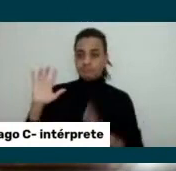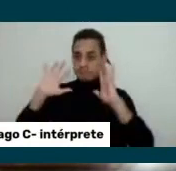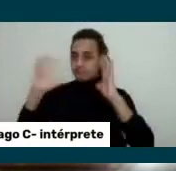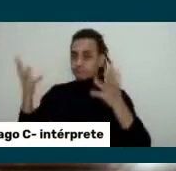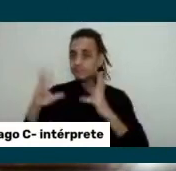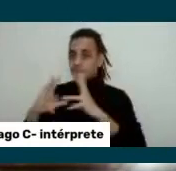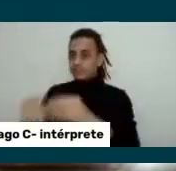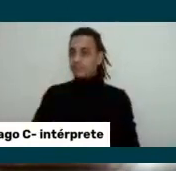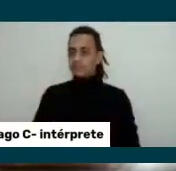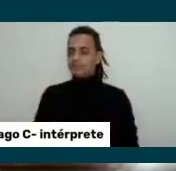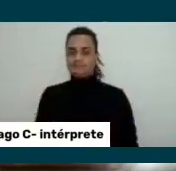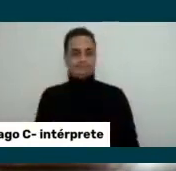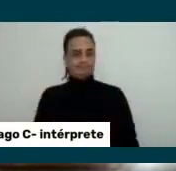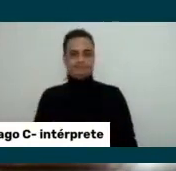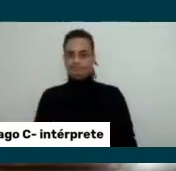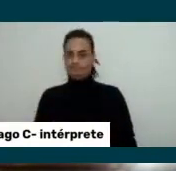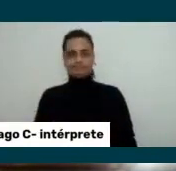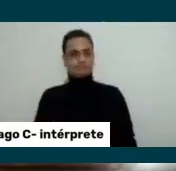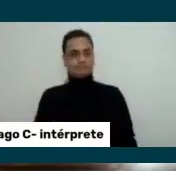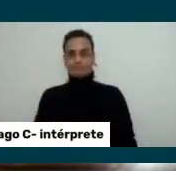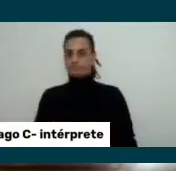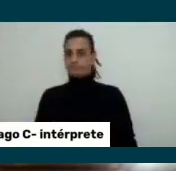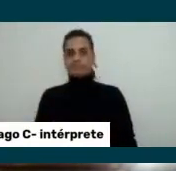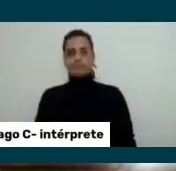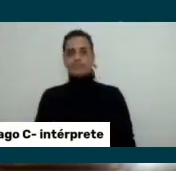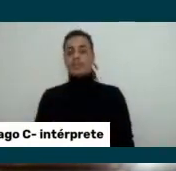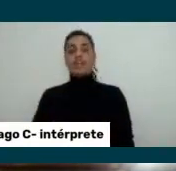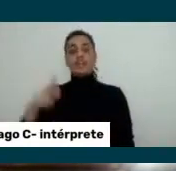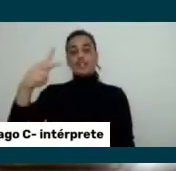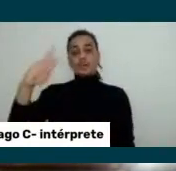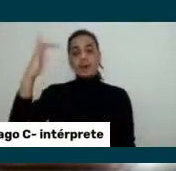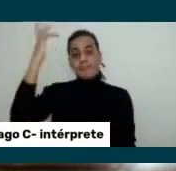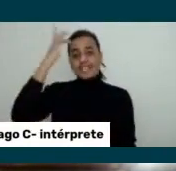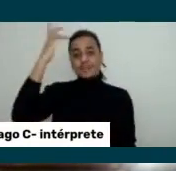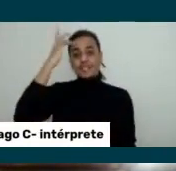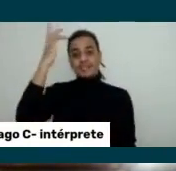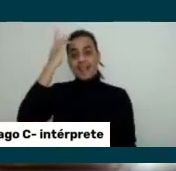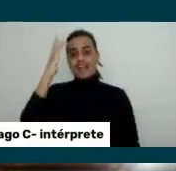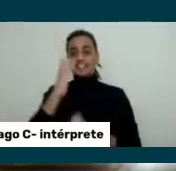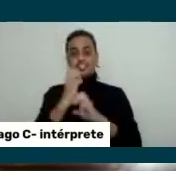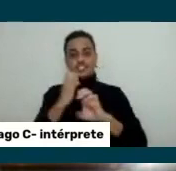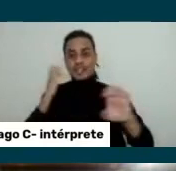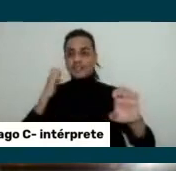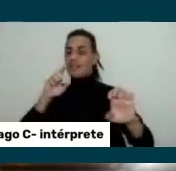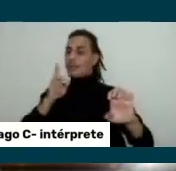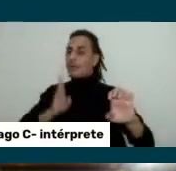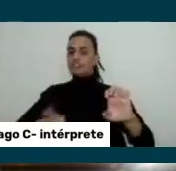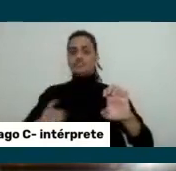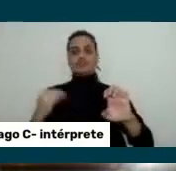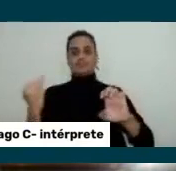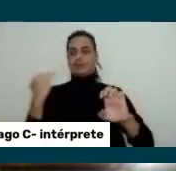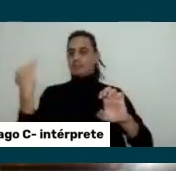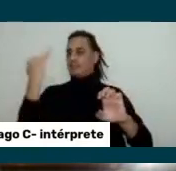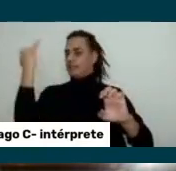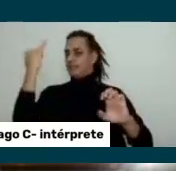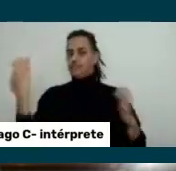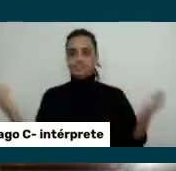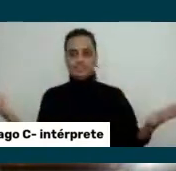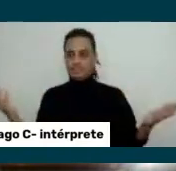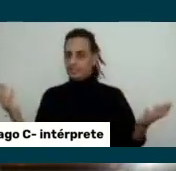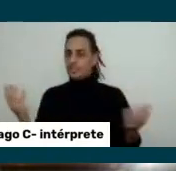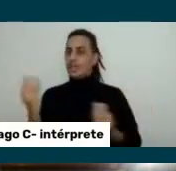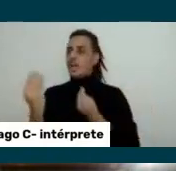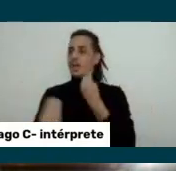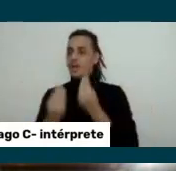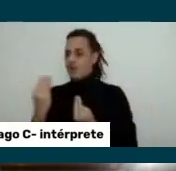Olha só, gente, não. A sua maturidade de engenharia vai seguir importando para você saber onde e como IA